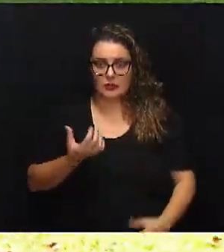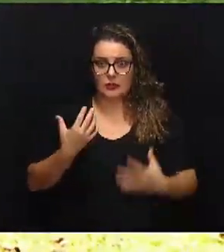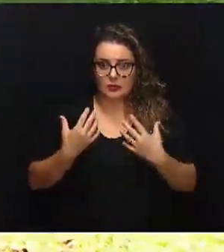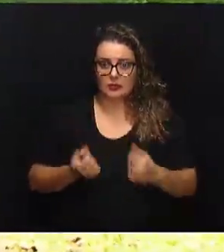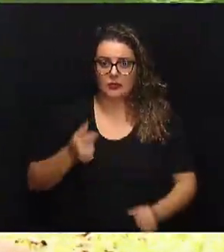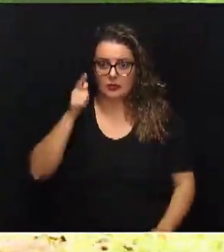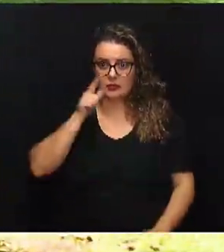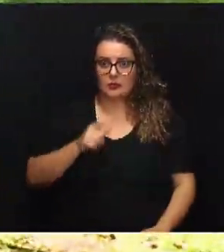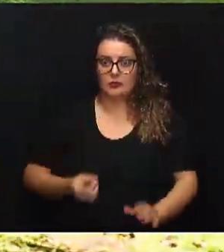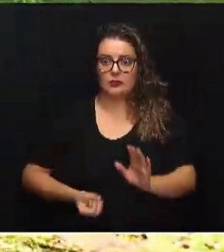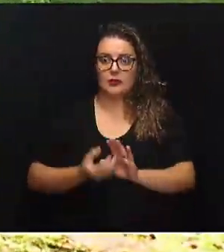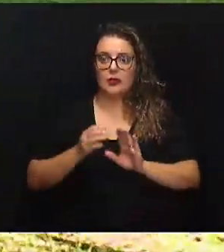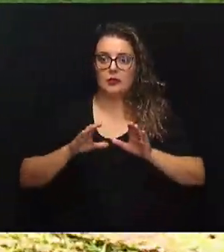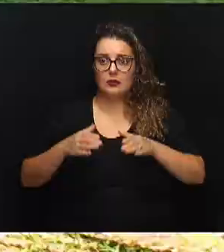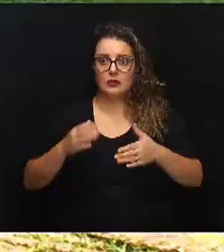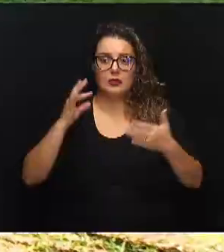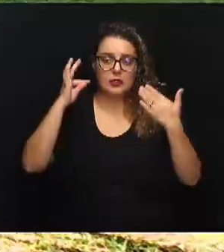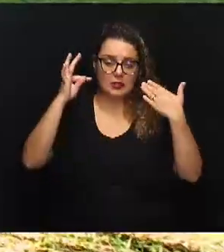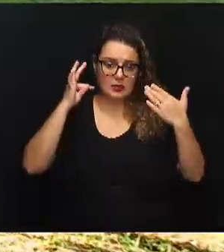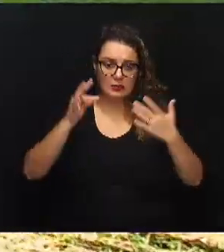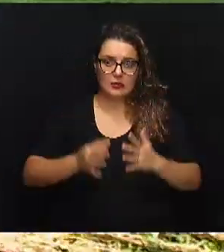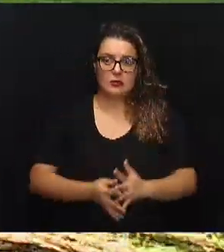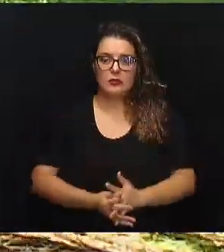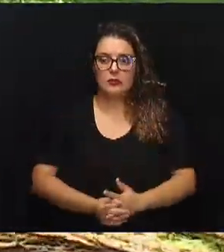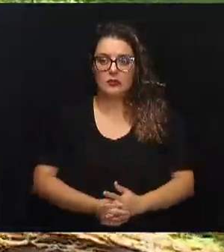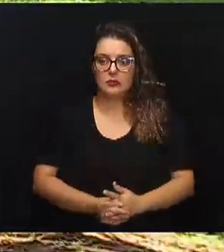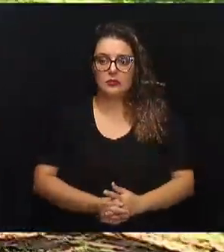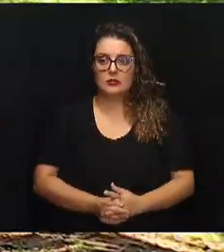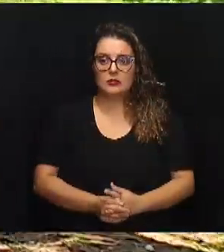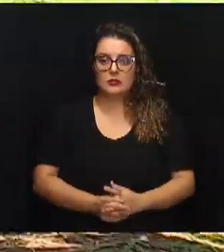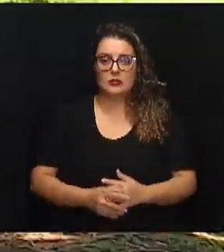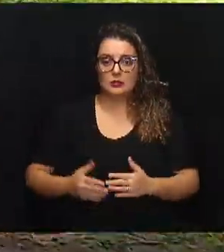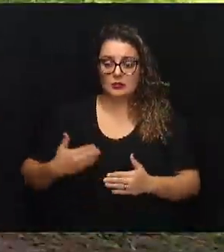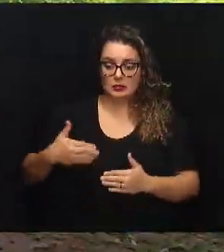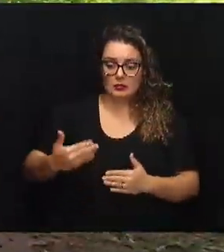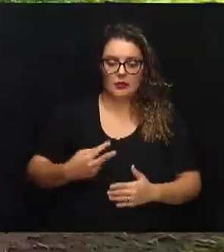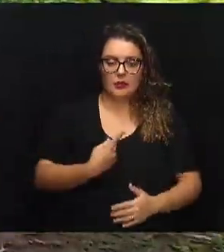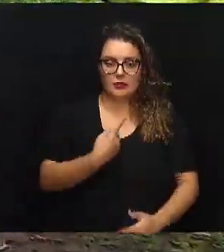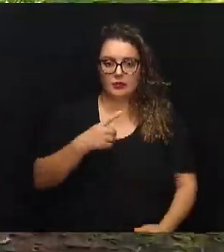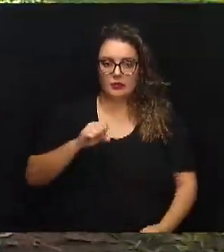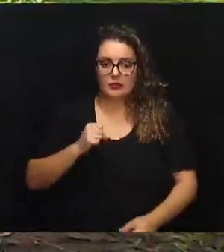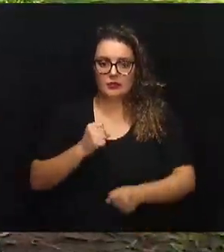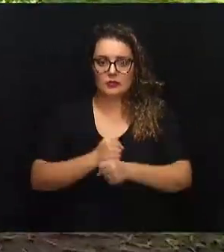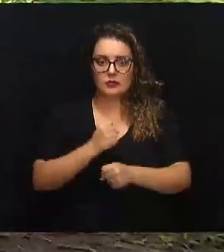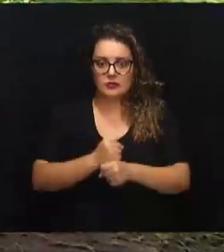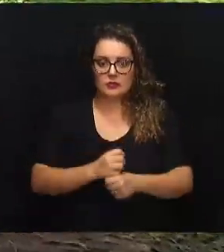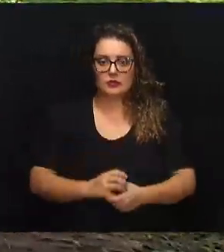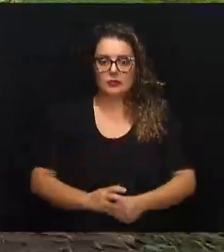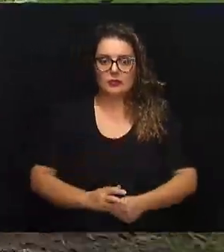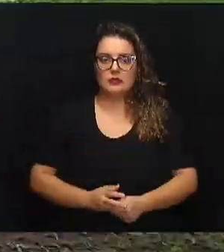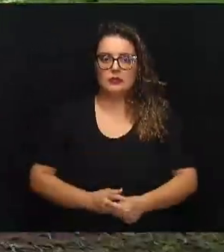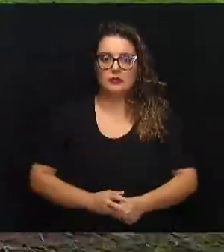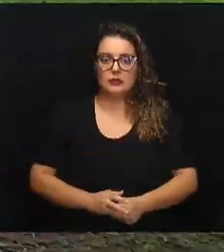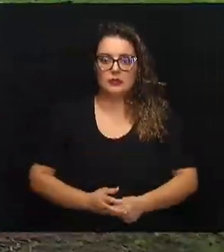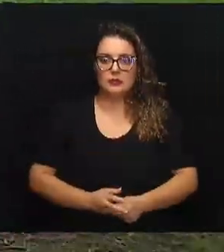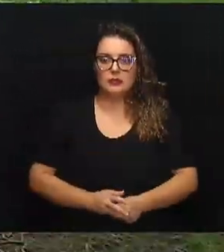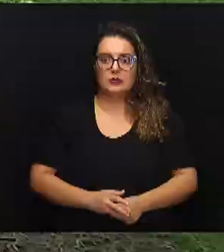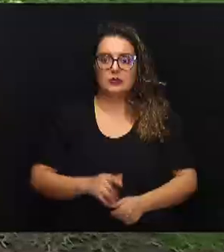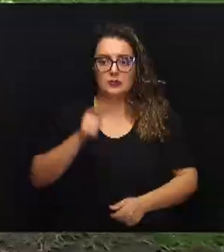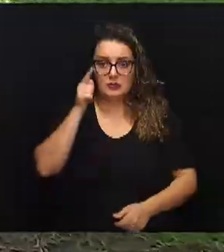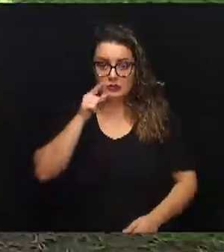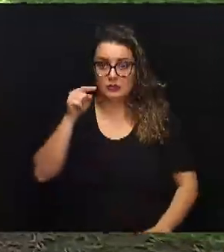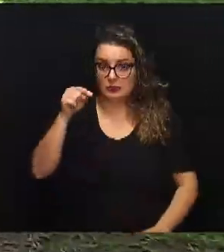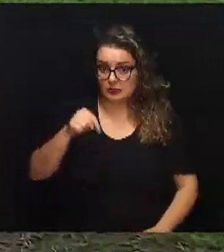nossa comunidade terapêutica. Passado então 18 anos, conseguimos levantar aqui neste